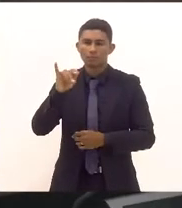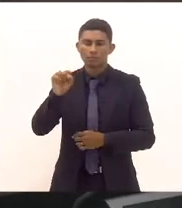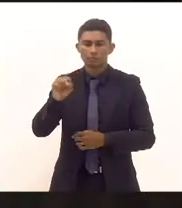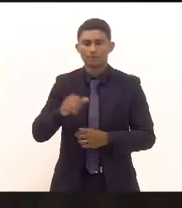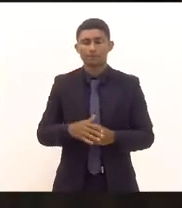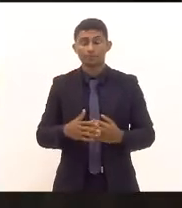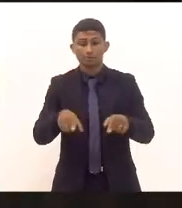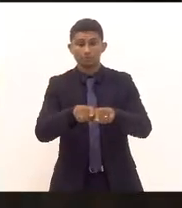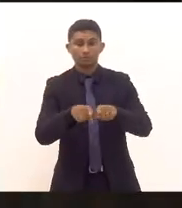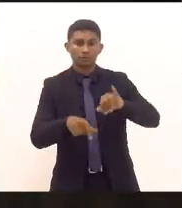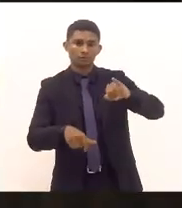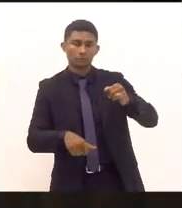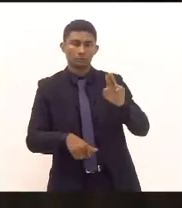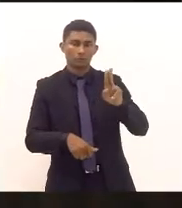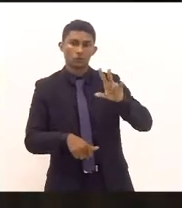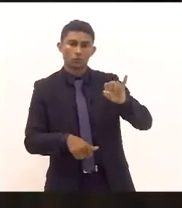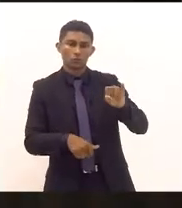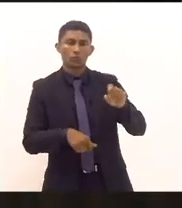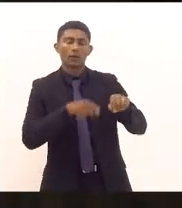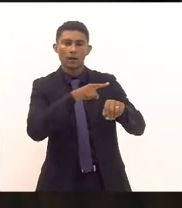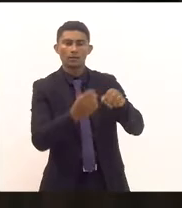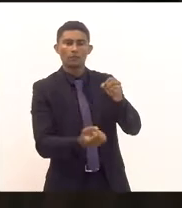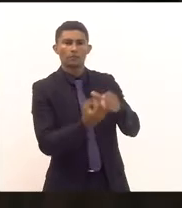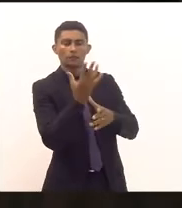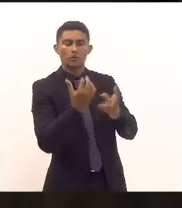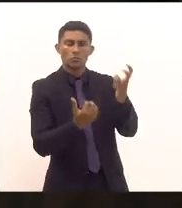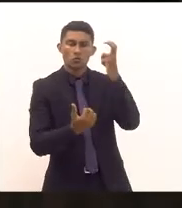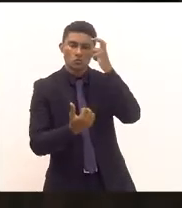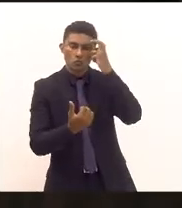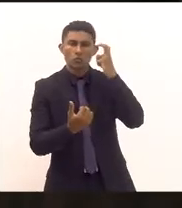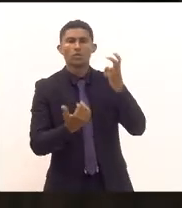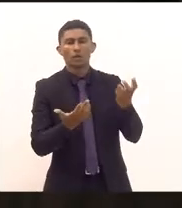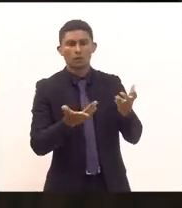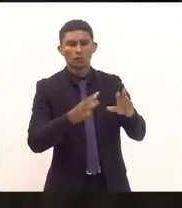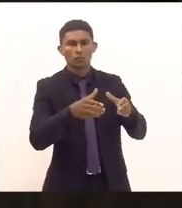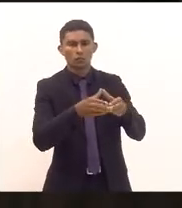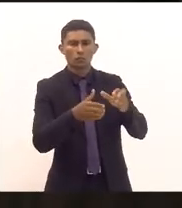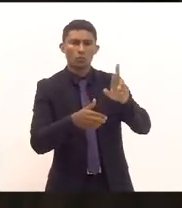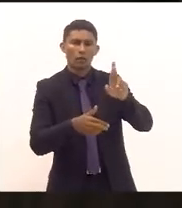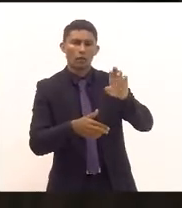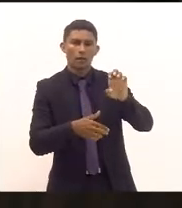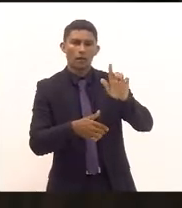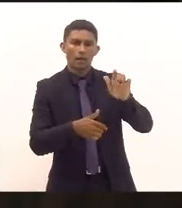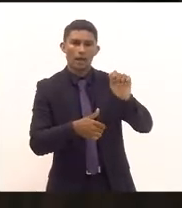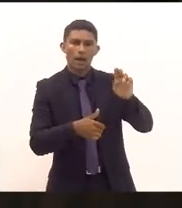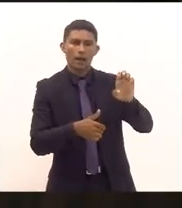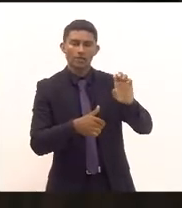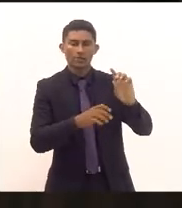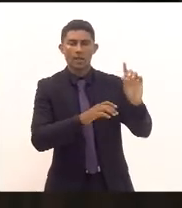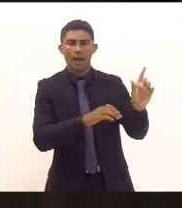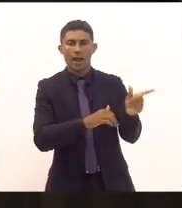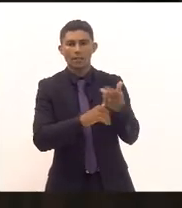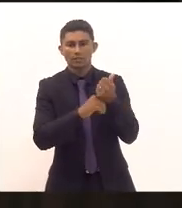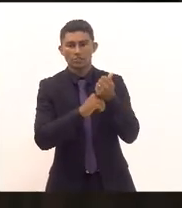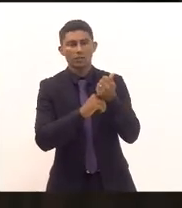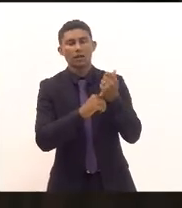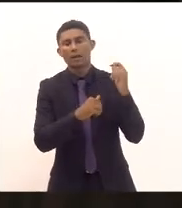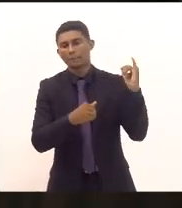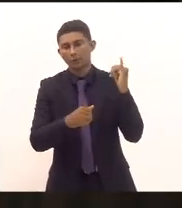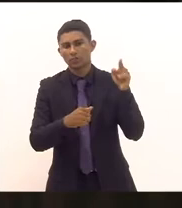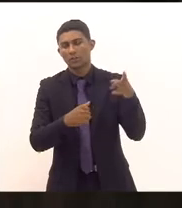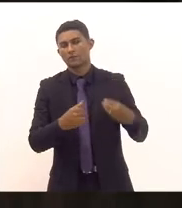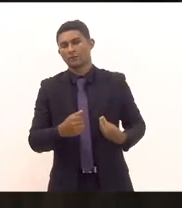ao Júlio Barbosa produtor cultural do reage artista muito importante a sua presença obrigada